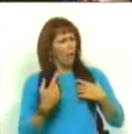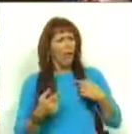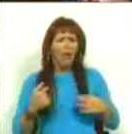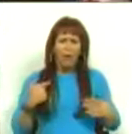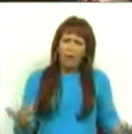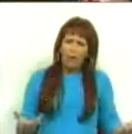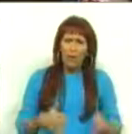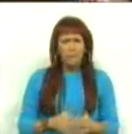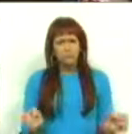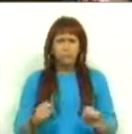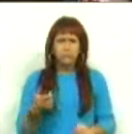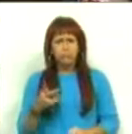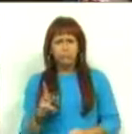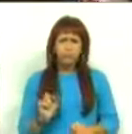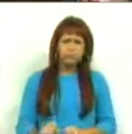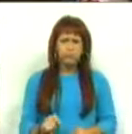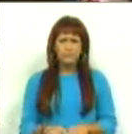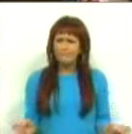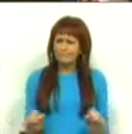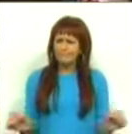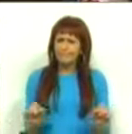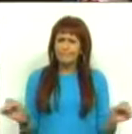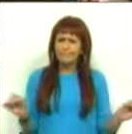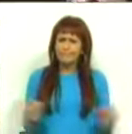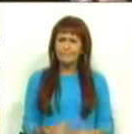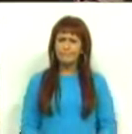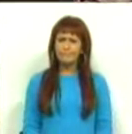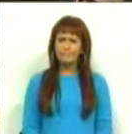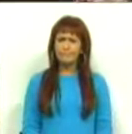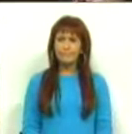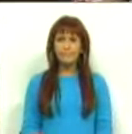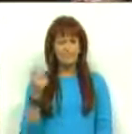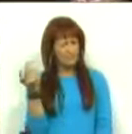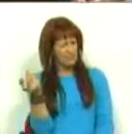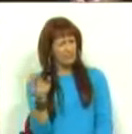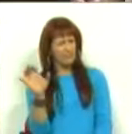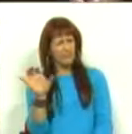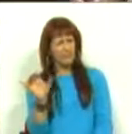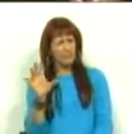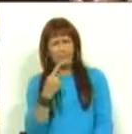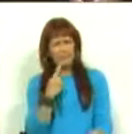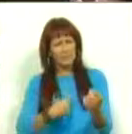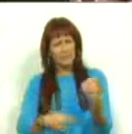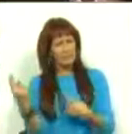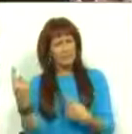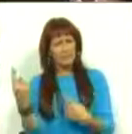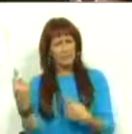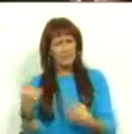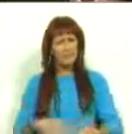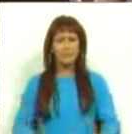a ficar sem televisão nenhuma. São ironias.